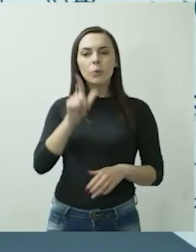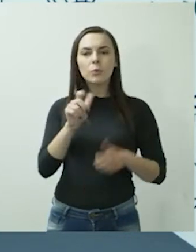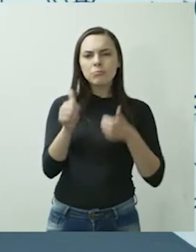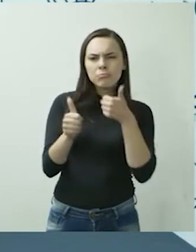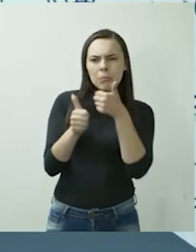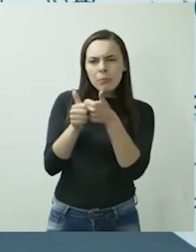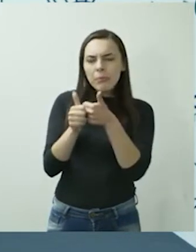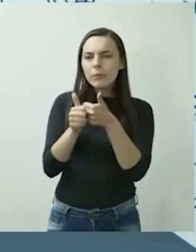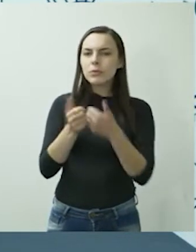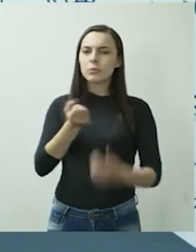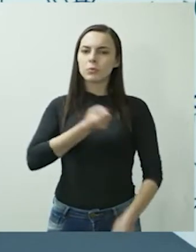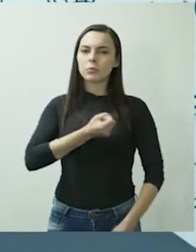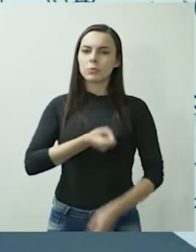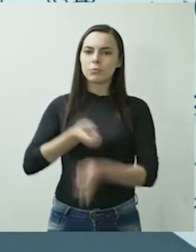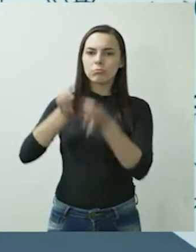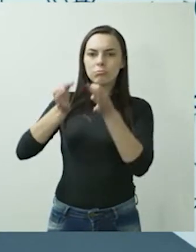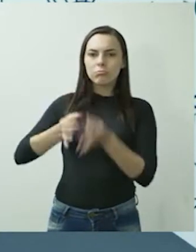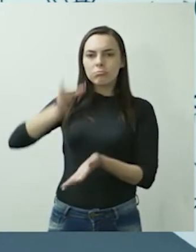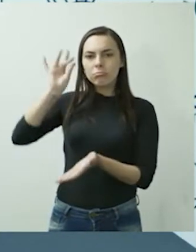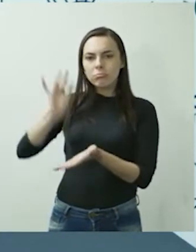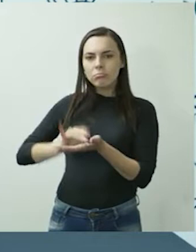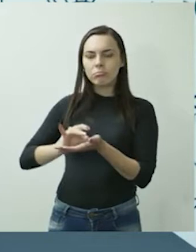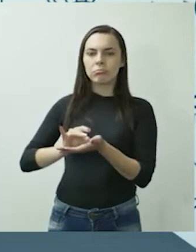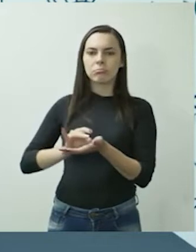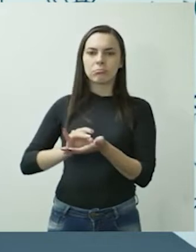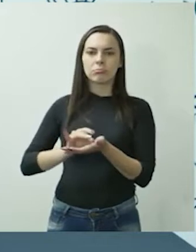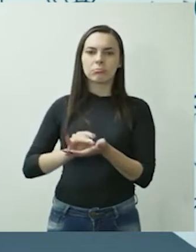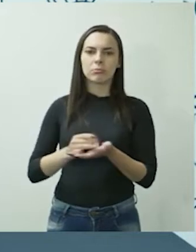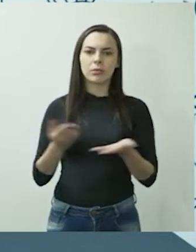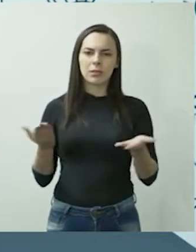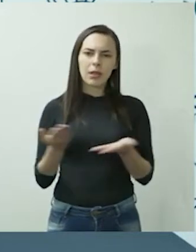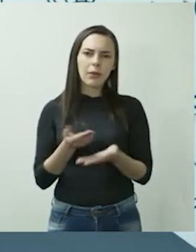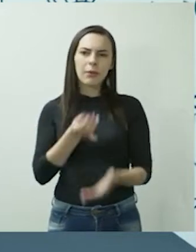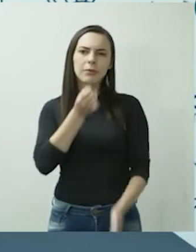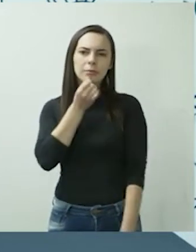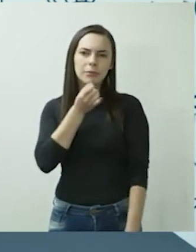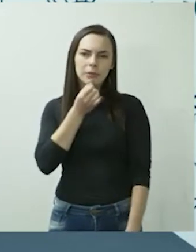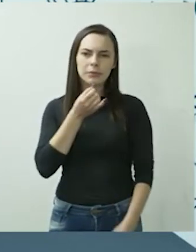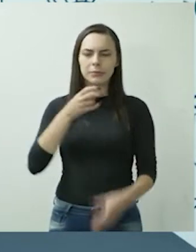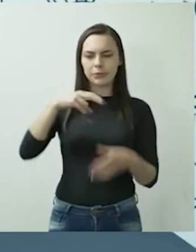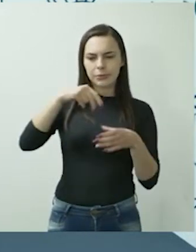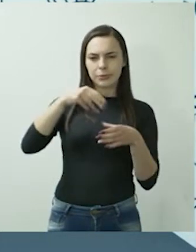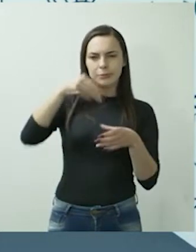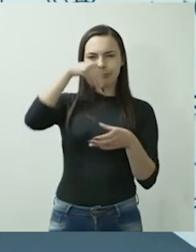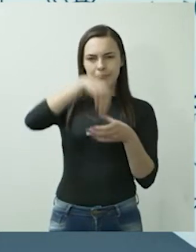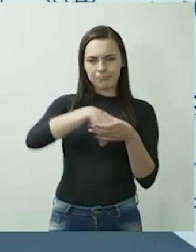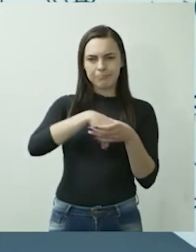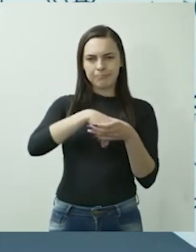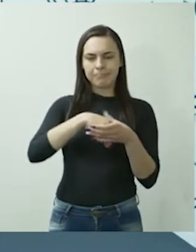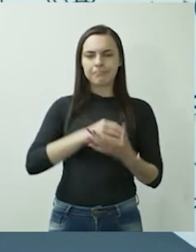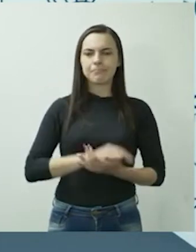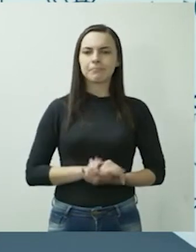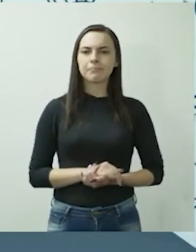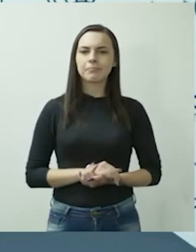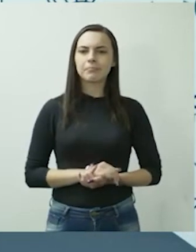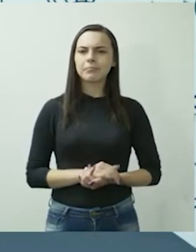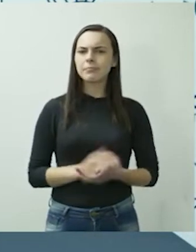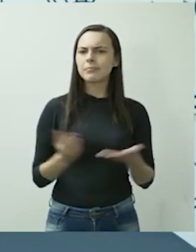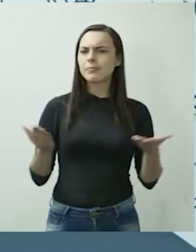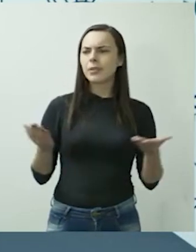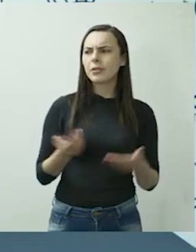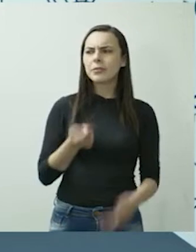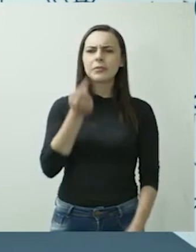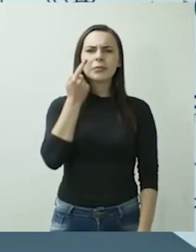mais próximo da quantidade real, no caso aqui, de tampinhas que tinha no pote. Então vamos ver lá